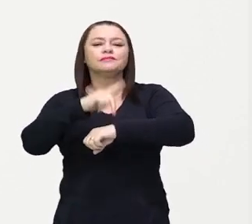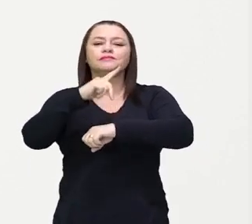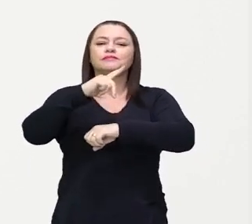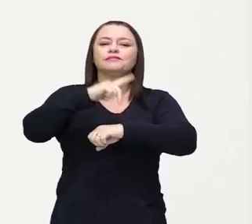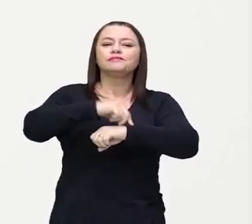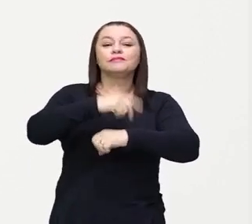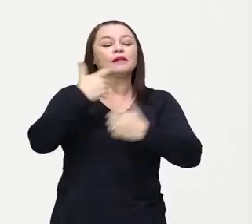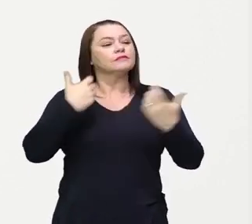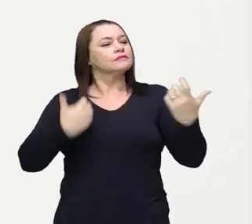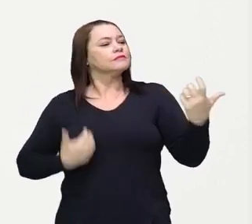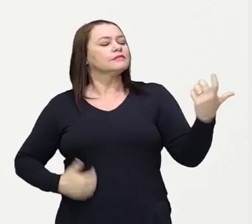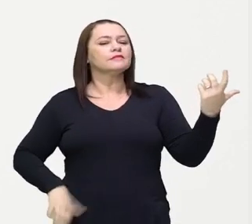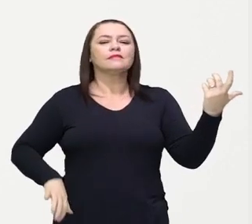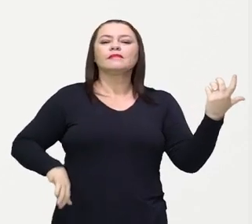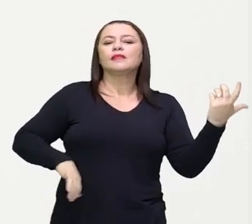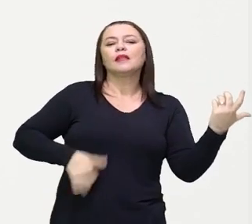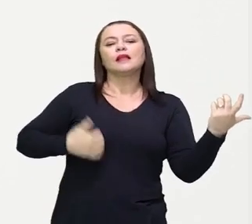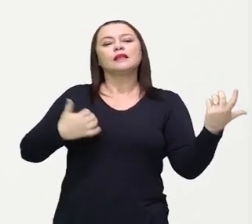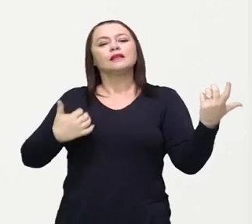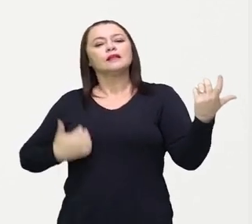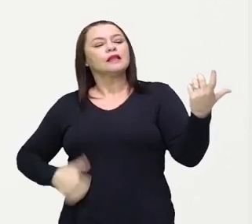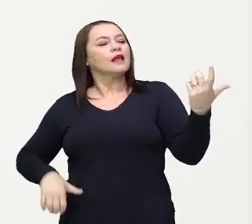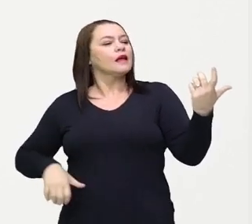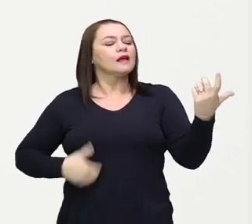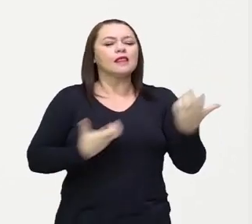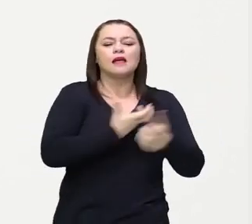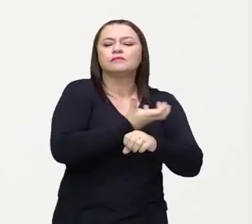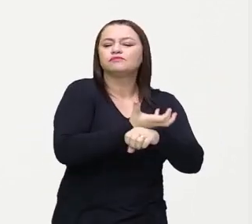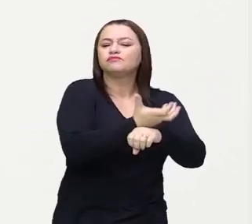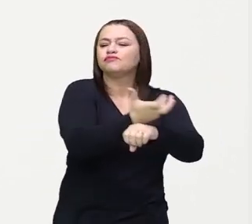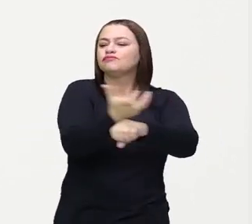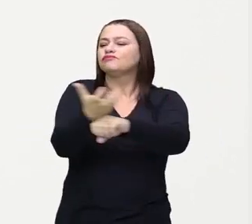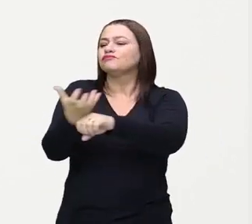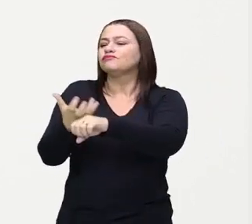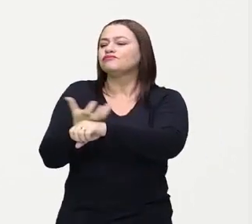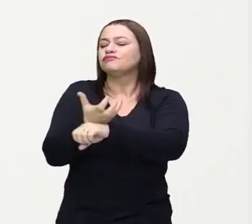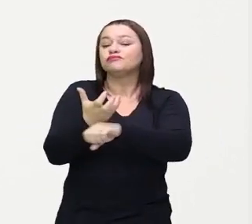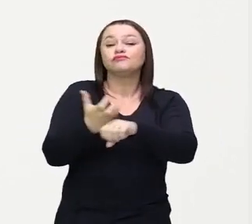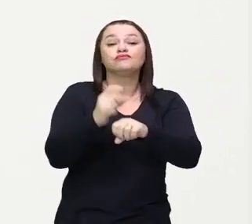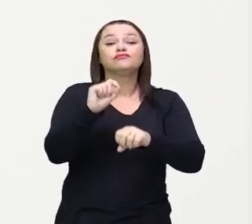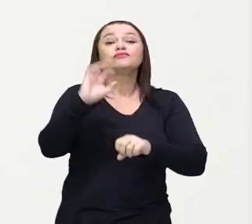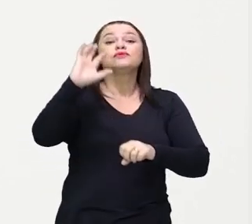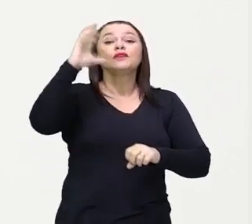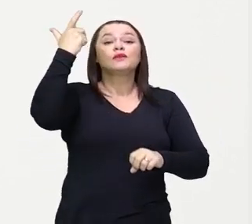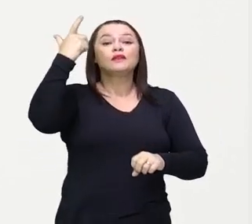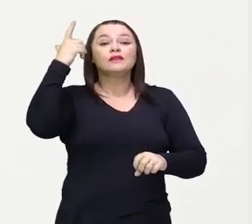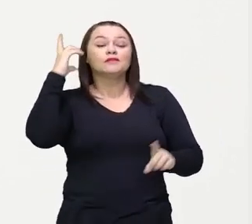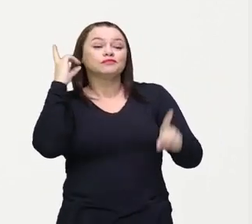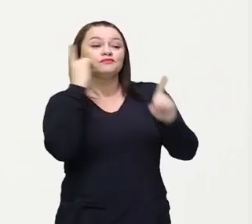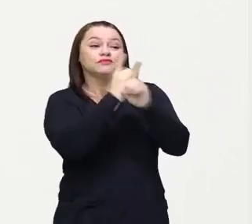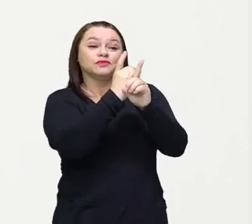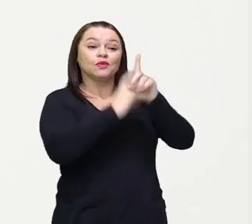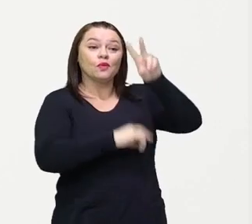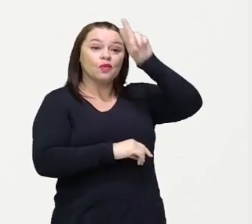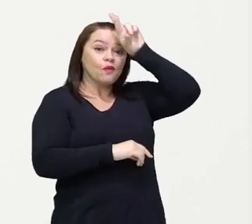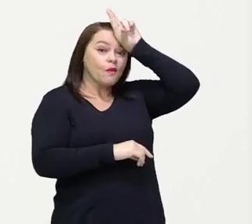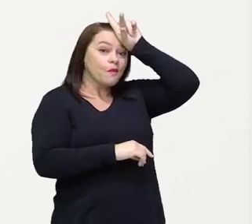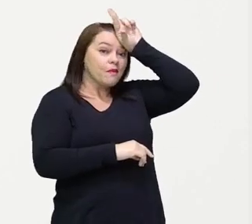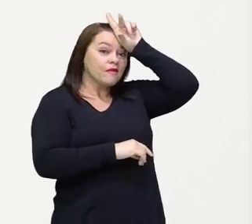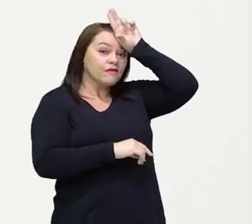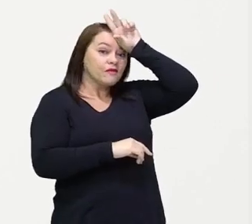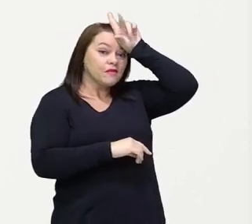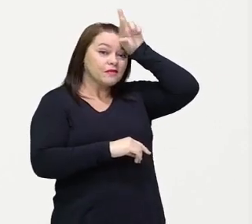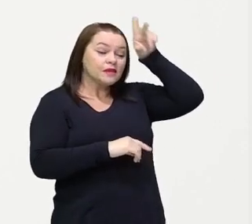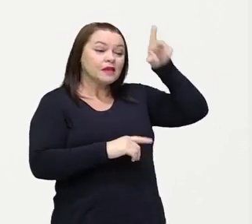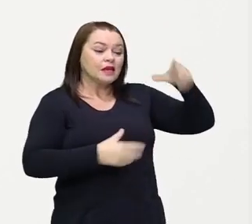saltitante a cantarolar pelos campos quando encontrou uma formiga que